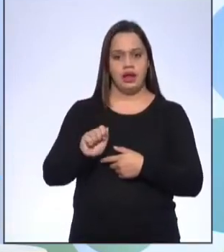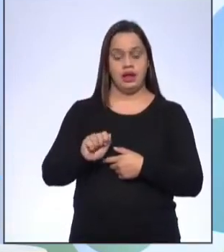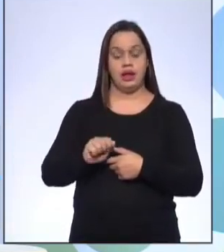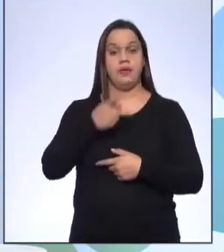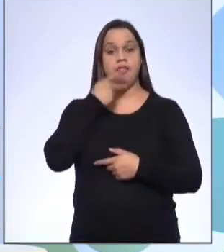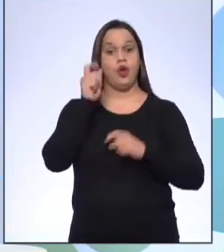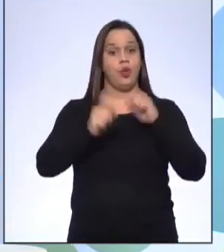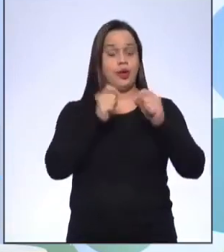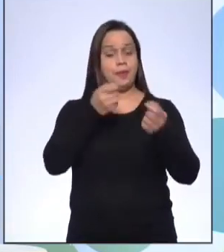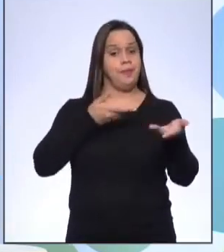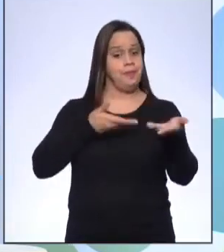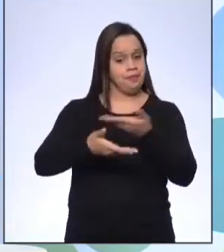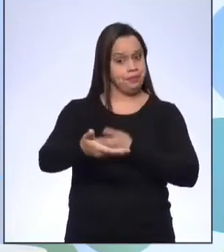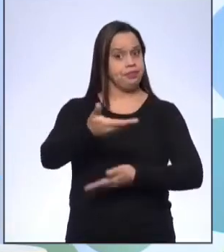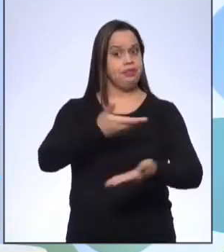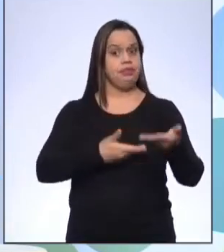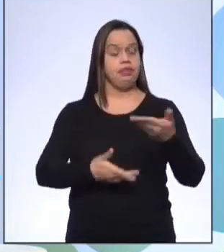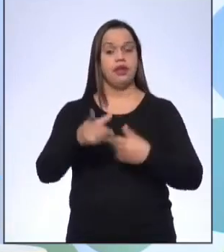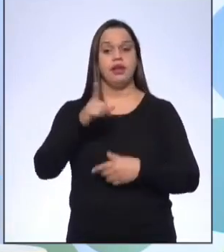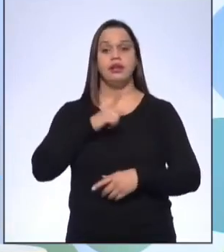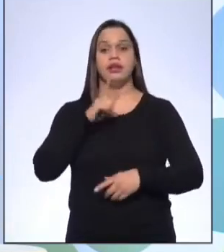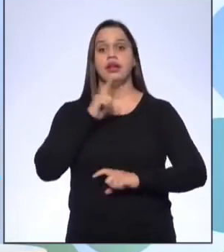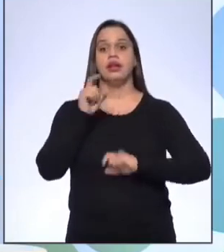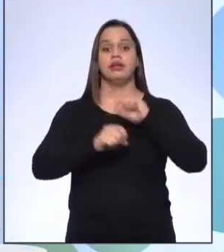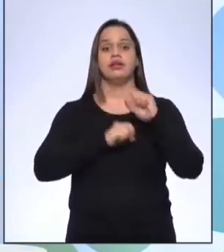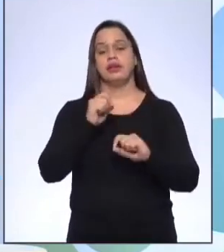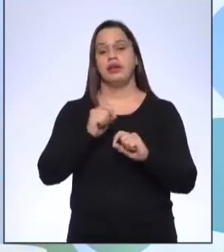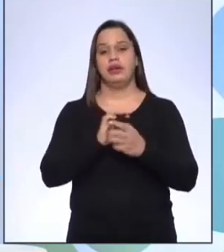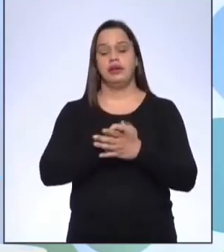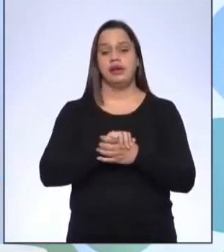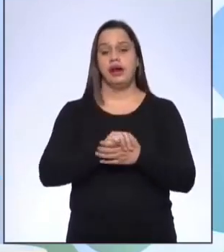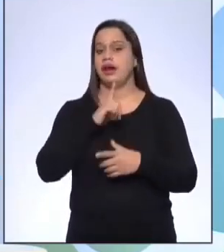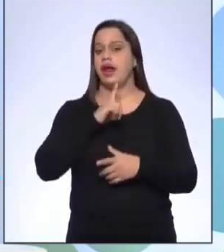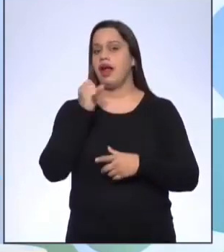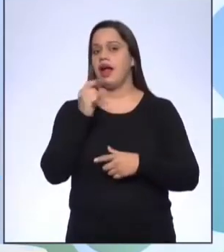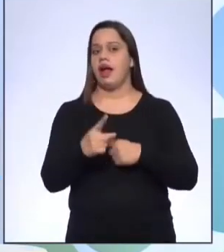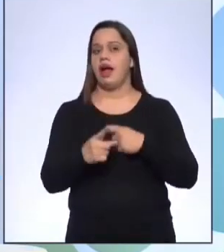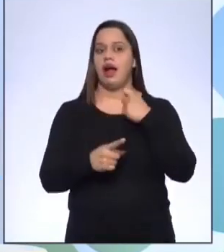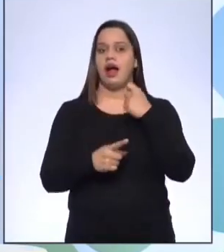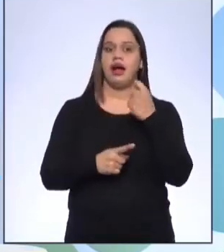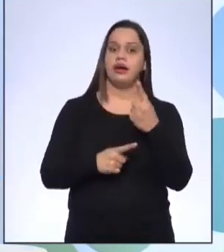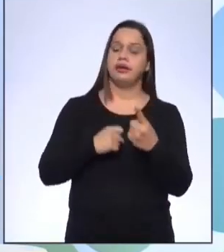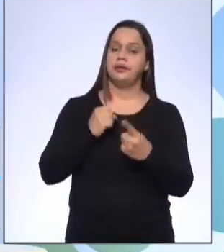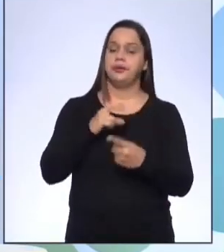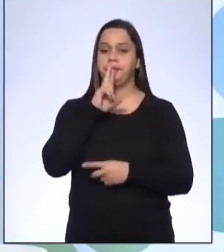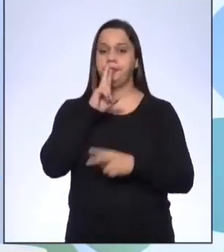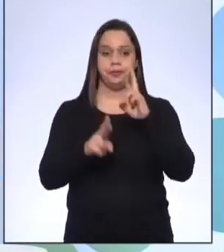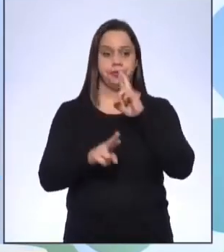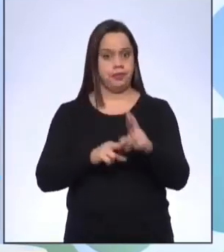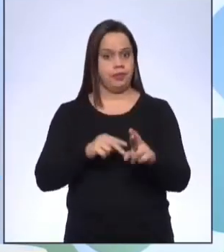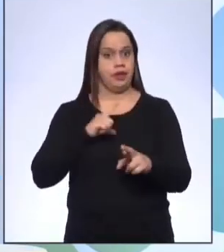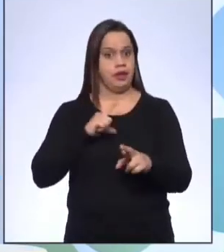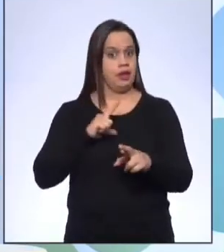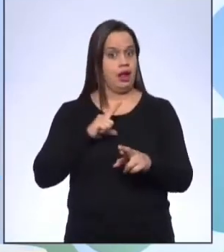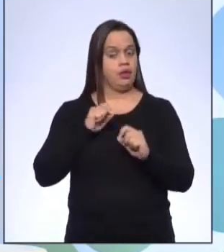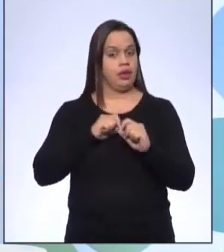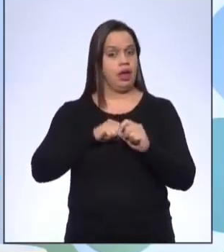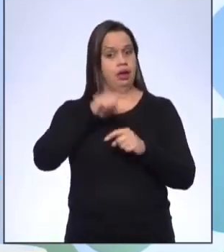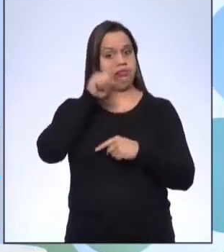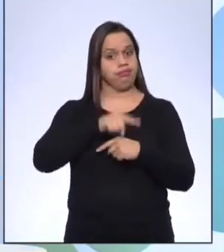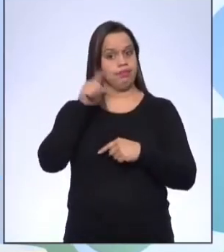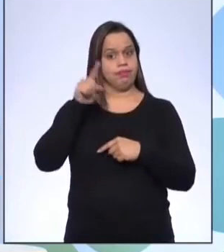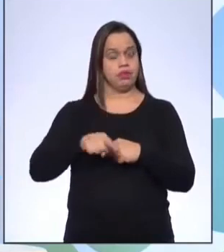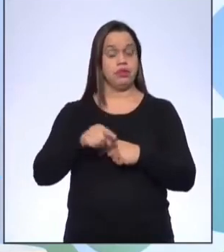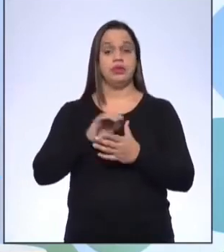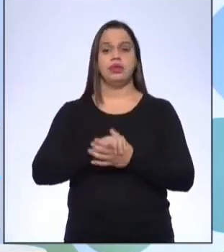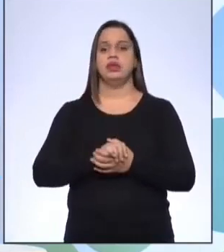interações, nós temos algumas respostas. Então, ou seja, tem uma variação aqui, hein? Vamos lá.